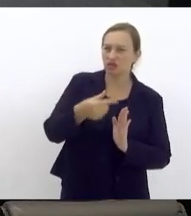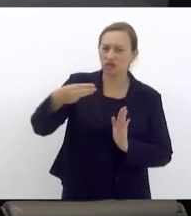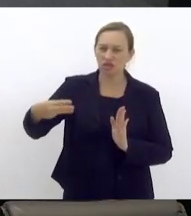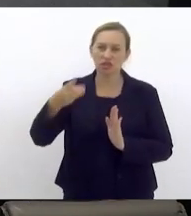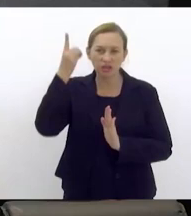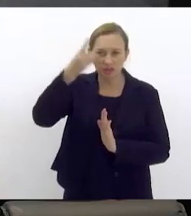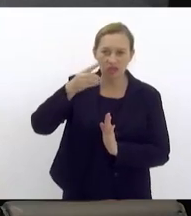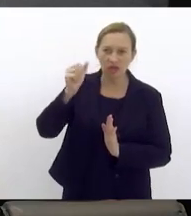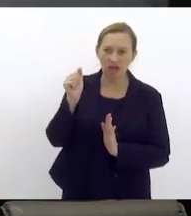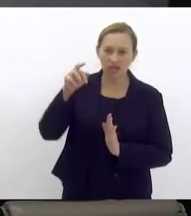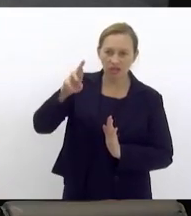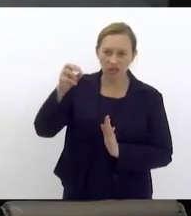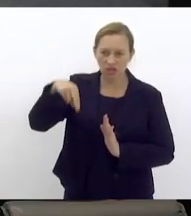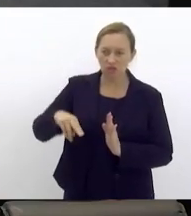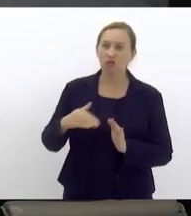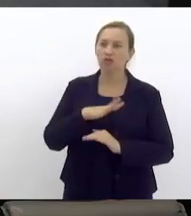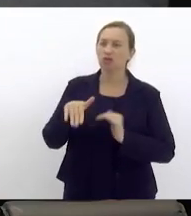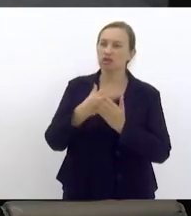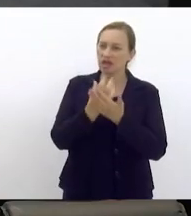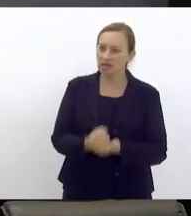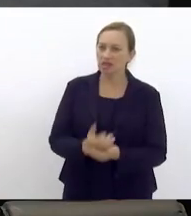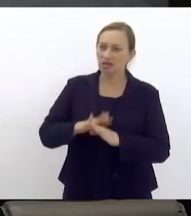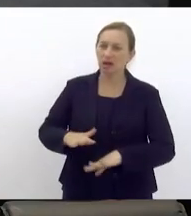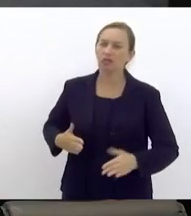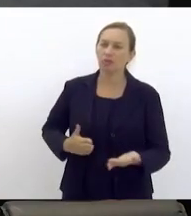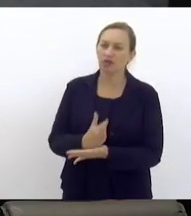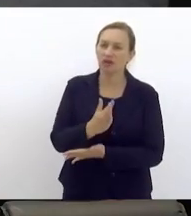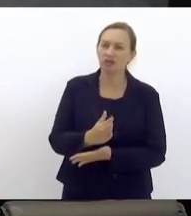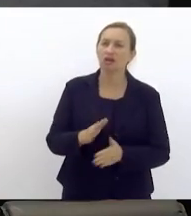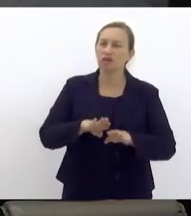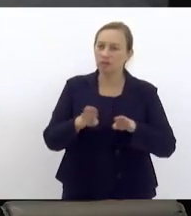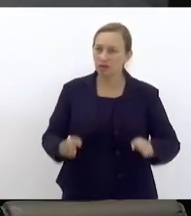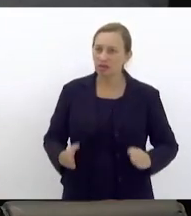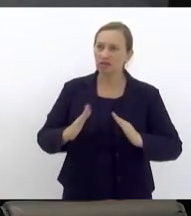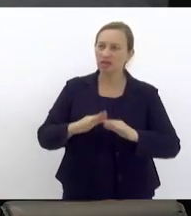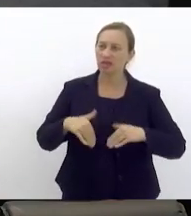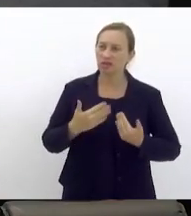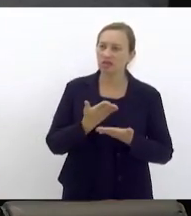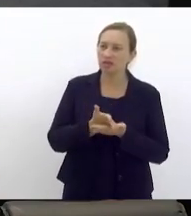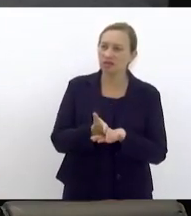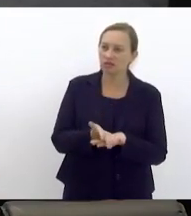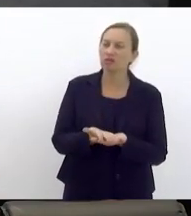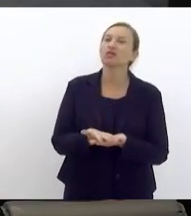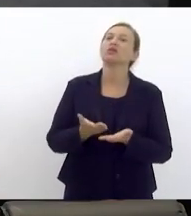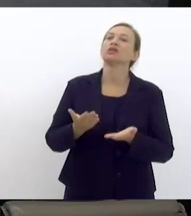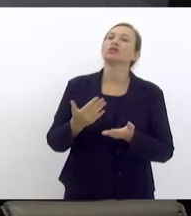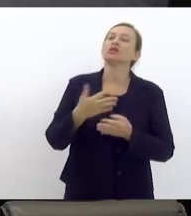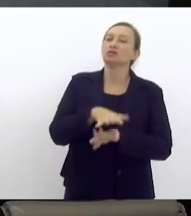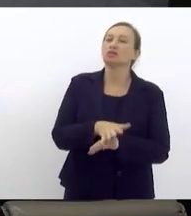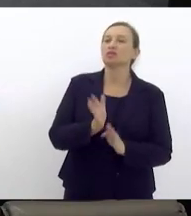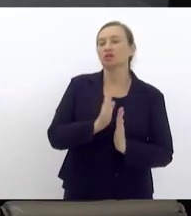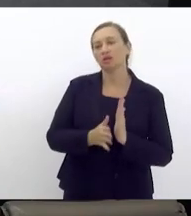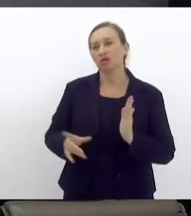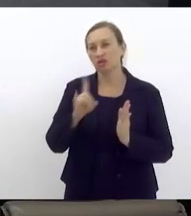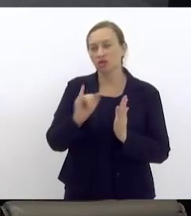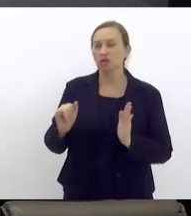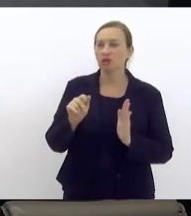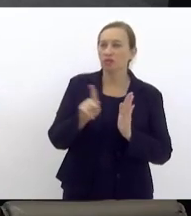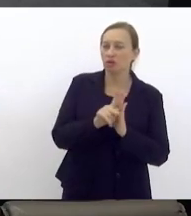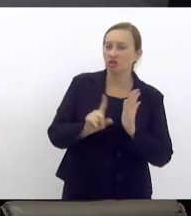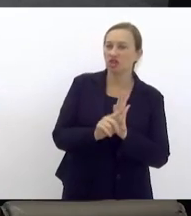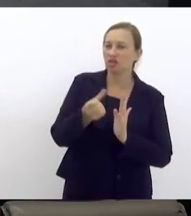Deputado Anderson Moraes por isso que a prova permanece Como estão aprovada sobre a mesa requerimento de inclusão no dia do projeto